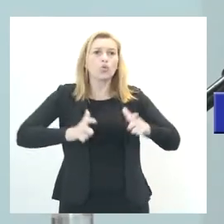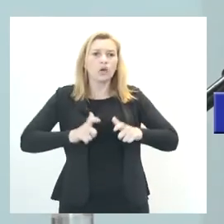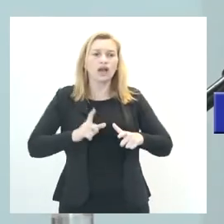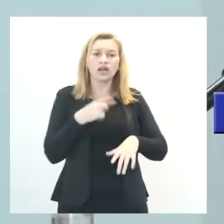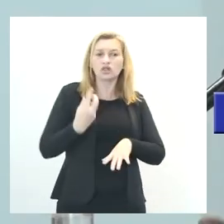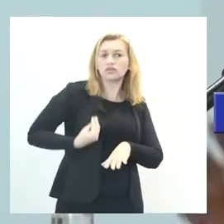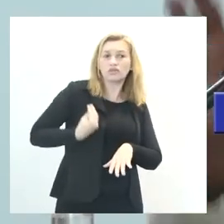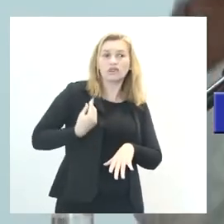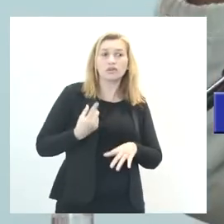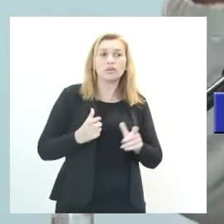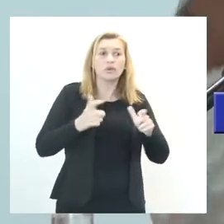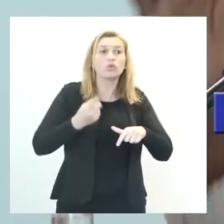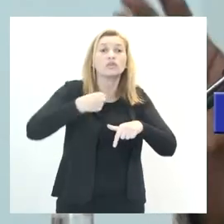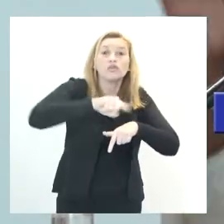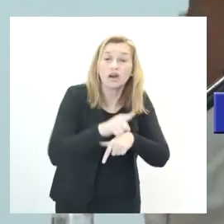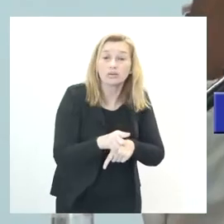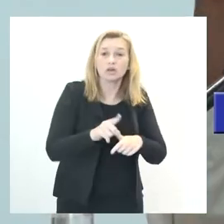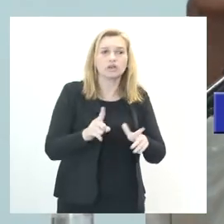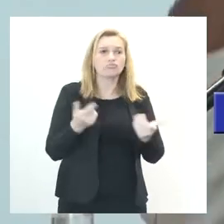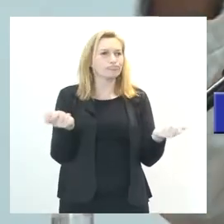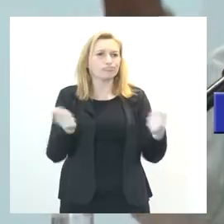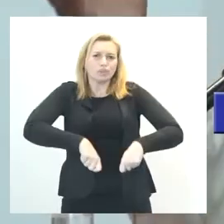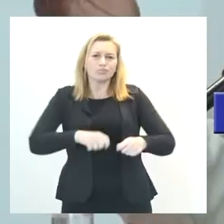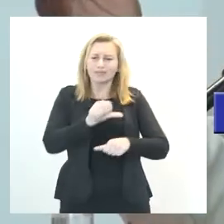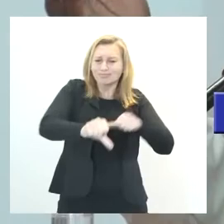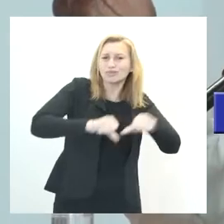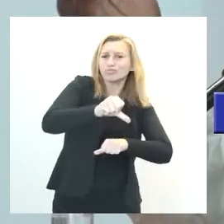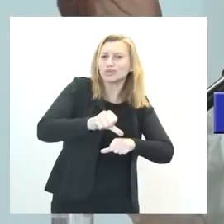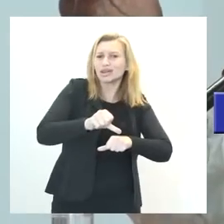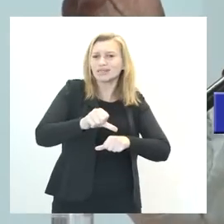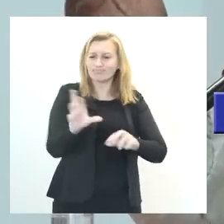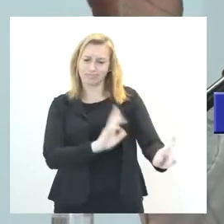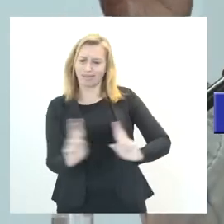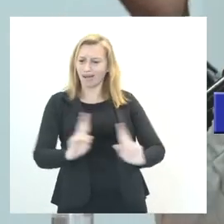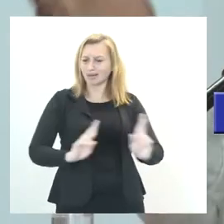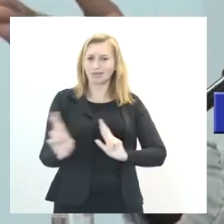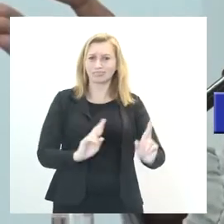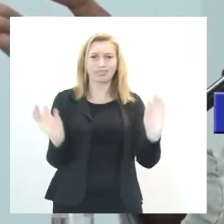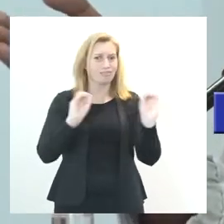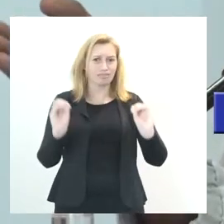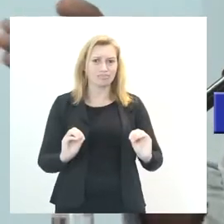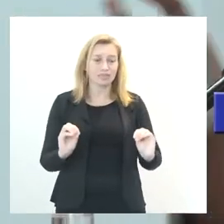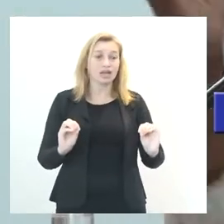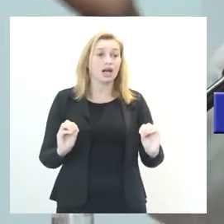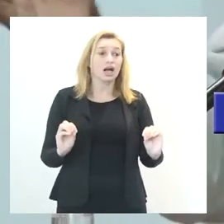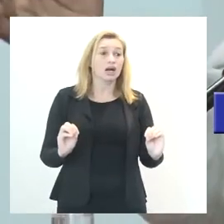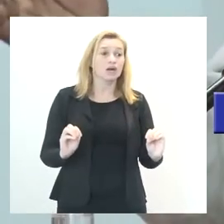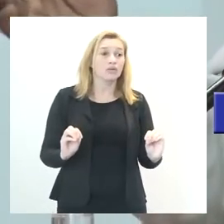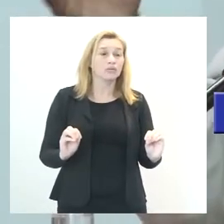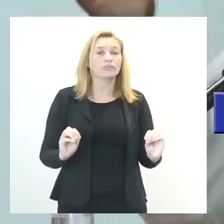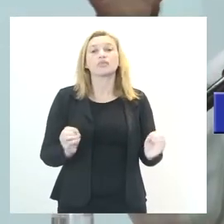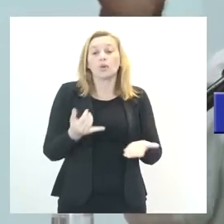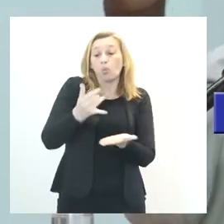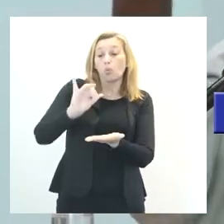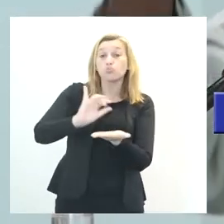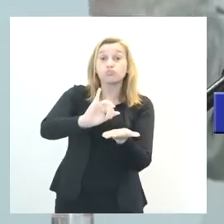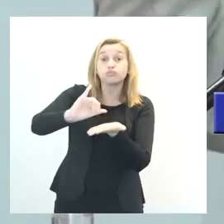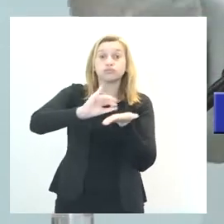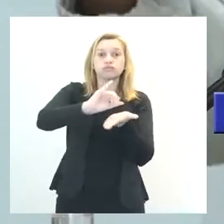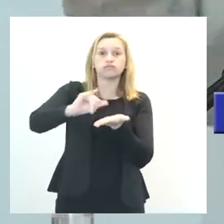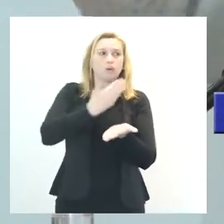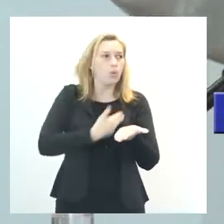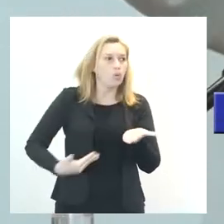e Para onde vamos lá possibilidade mudança nessa relação no Max tem um sistema capitalista não há o